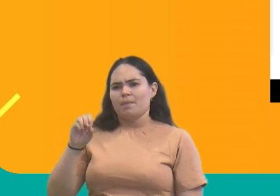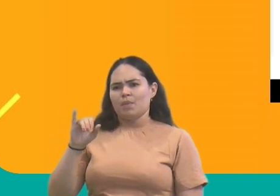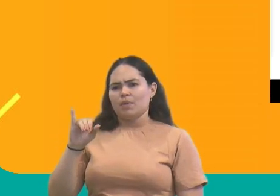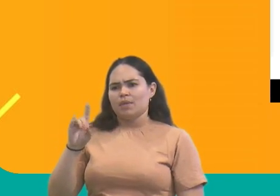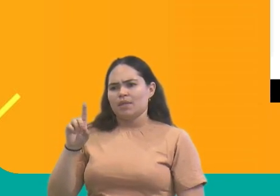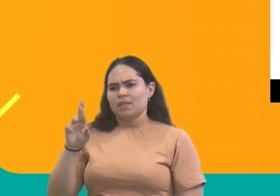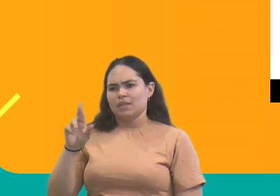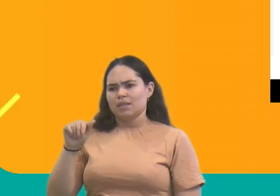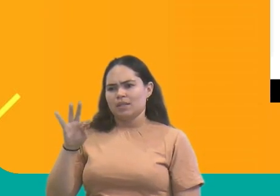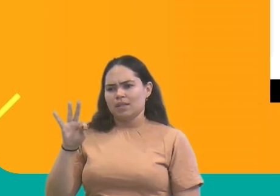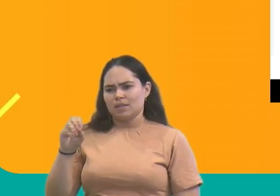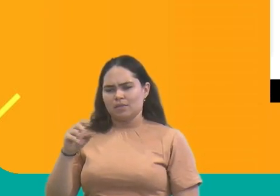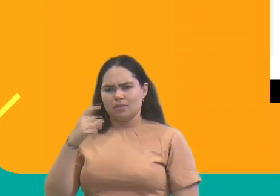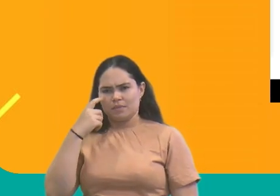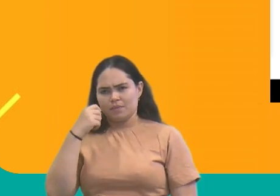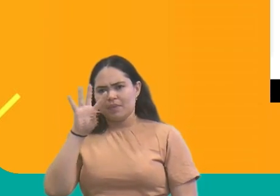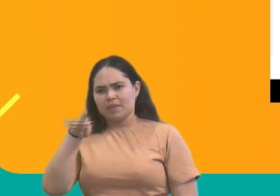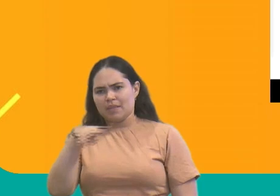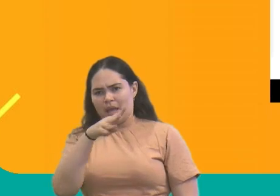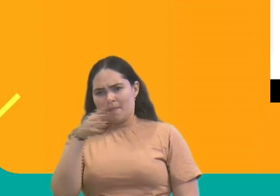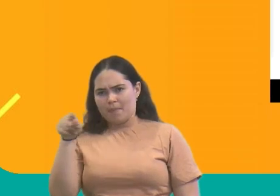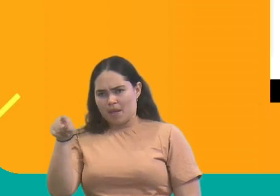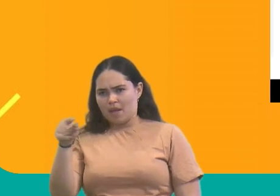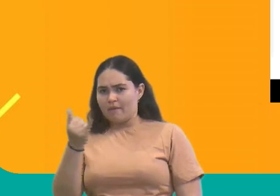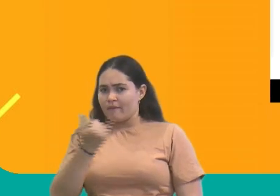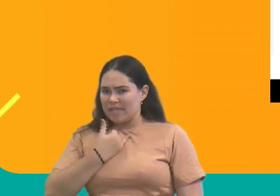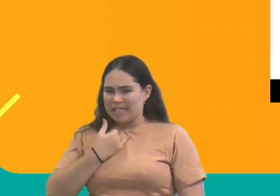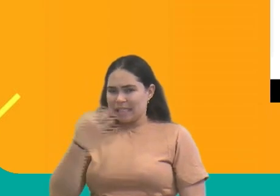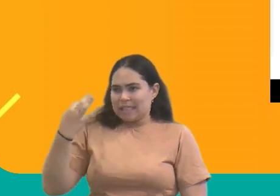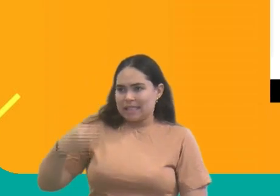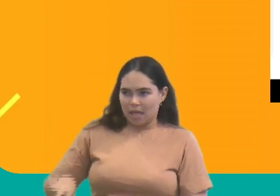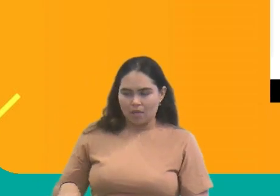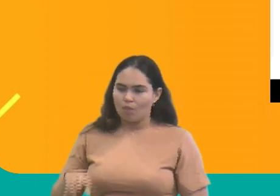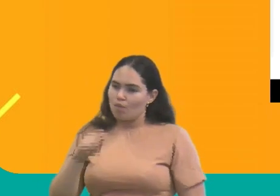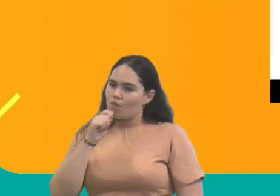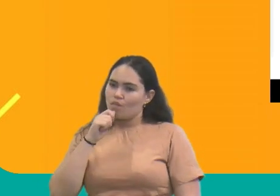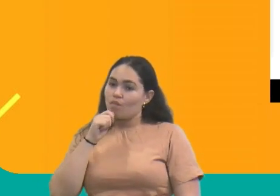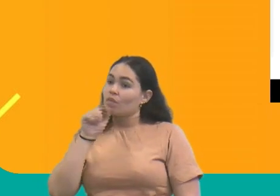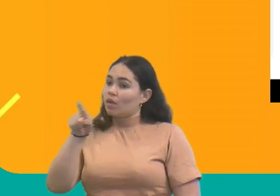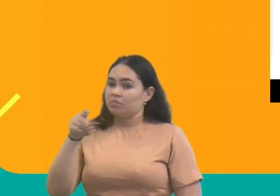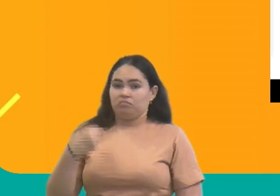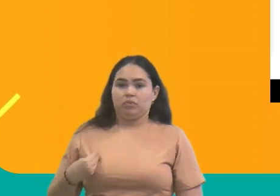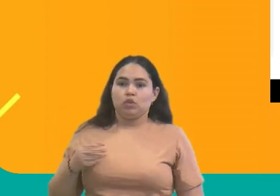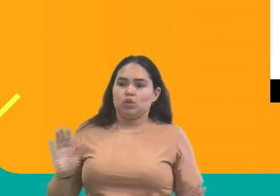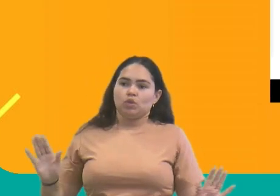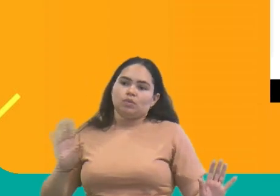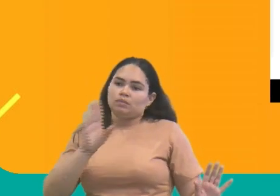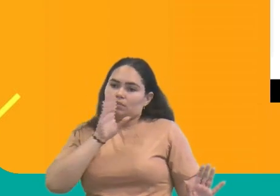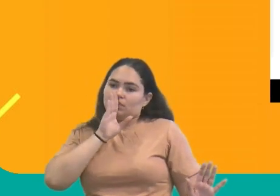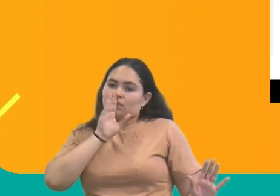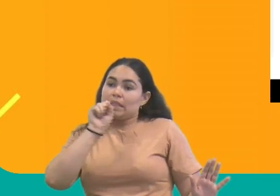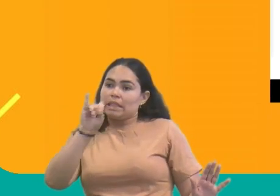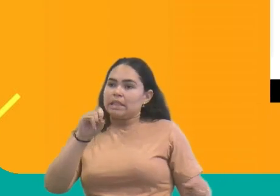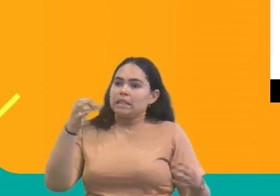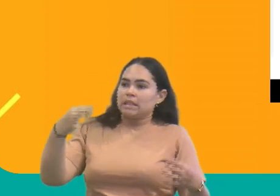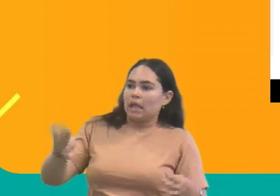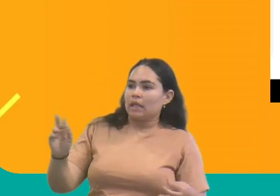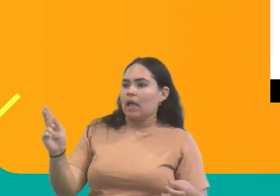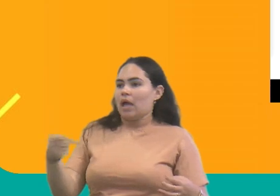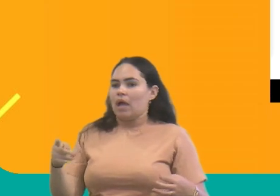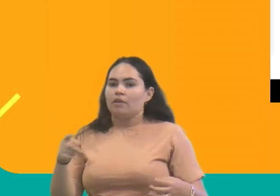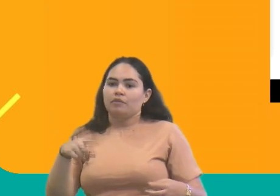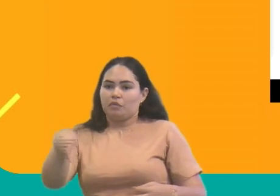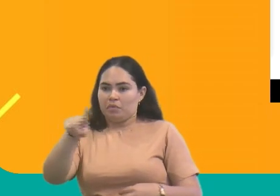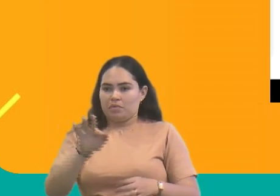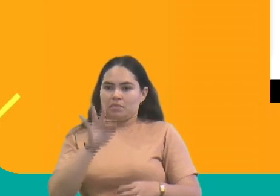Entendam, a tabela não está dizendo que ela está correta. Ela está aí. Se ela vai estar correta ou não, aí é